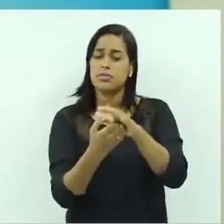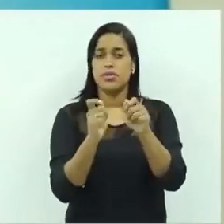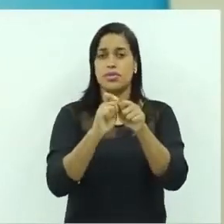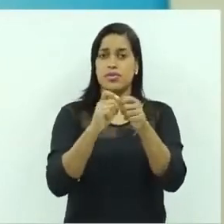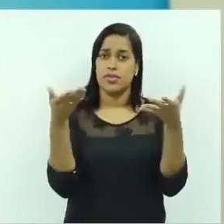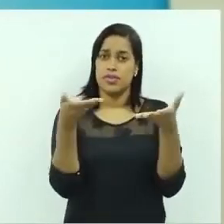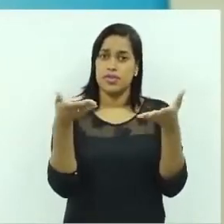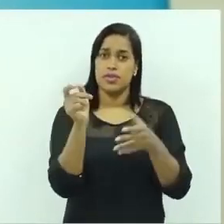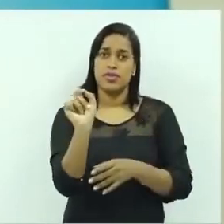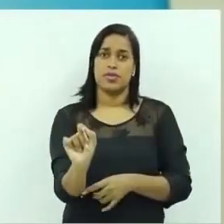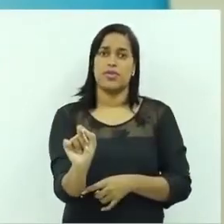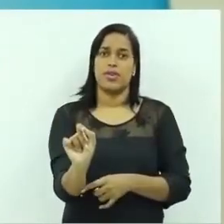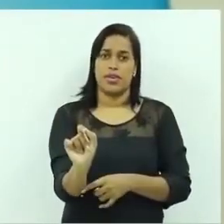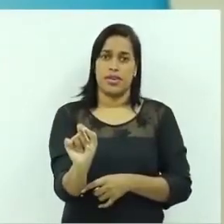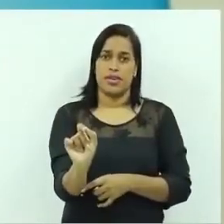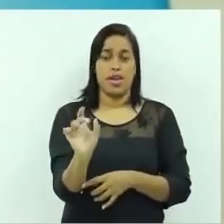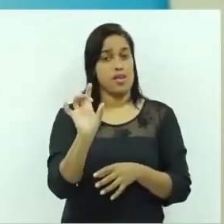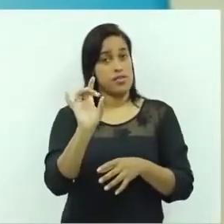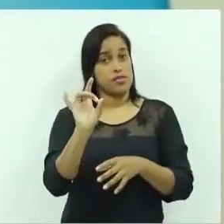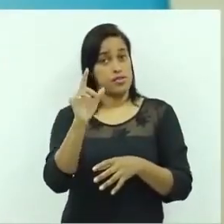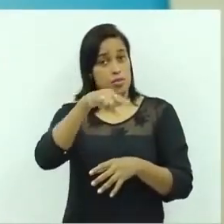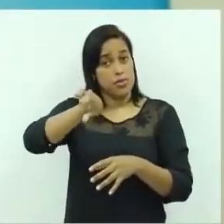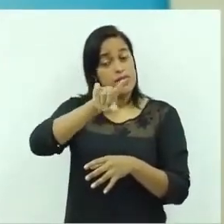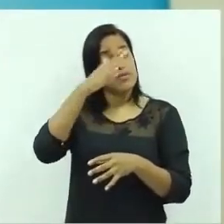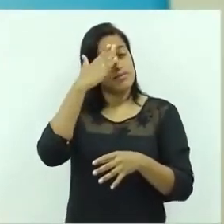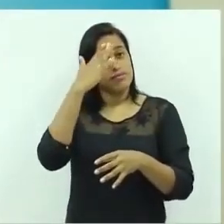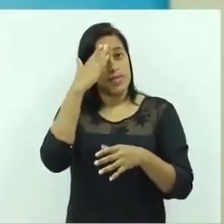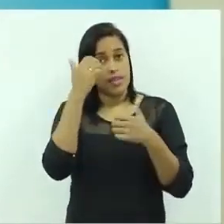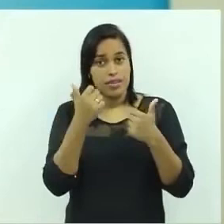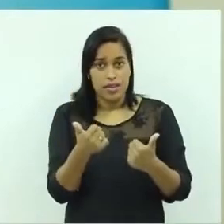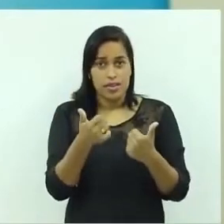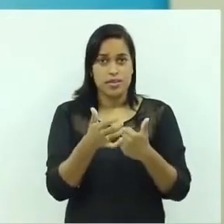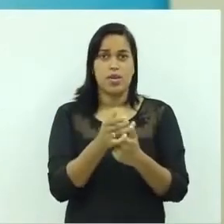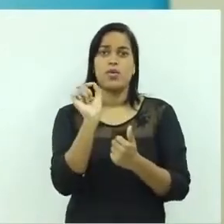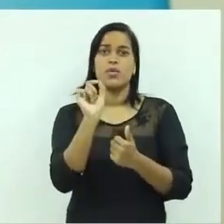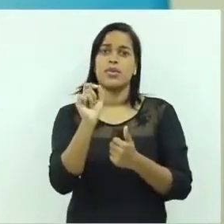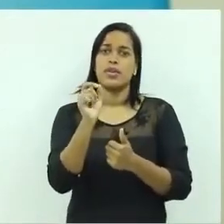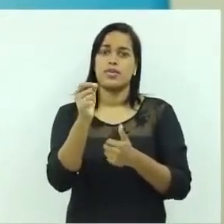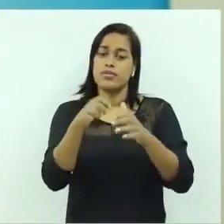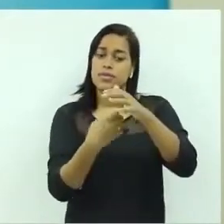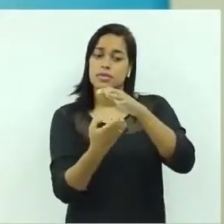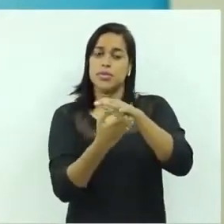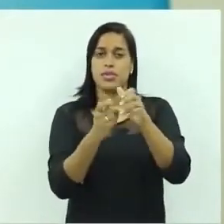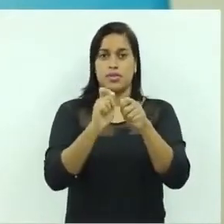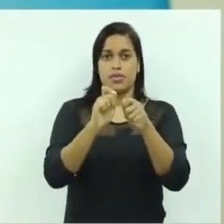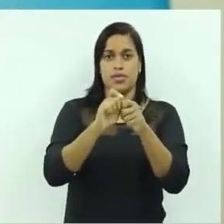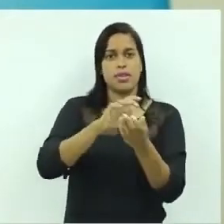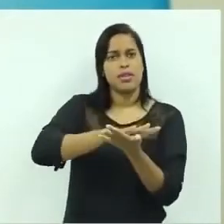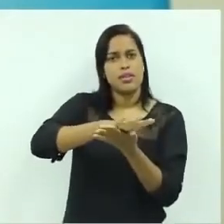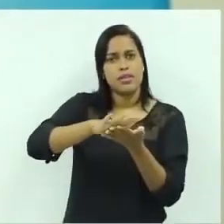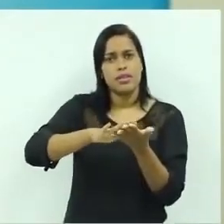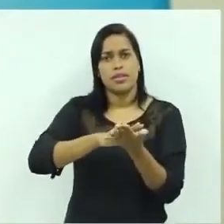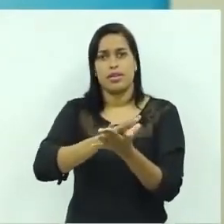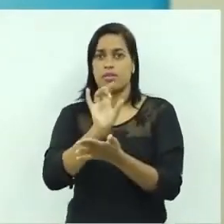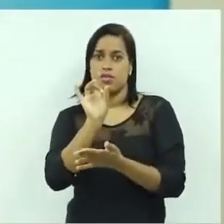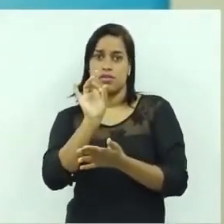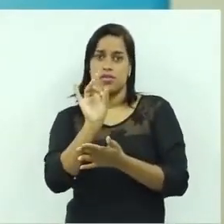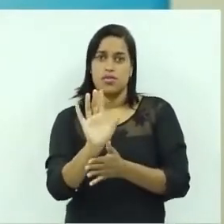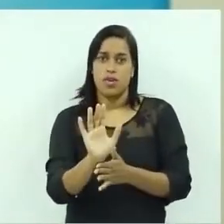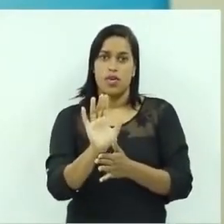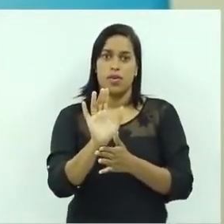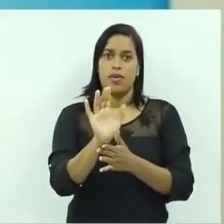fazendo? Veja, isso é uma conclusão que nós estamos tirando junto. O que é que essas empresas estão fazendo? Nada mais, nada menos do que